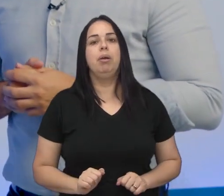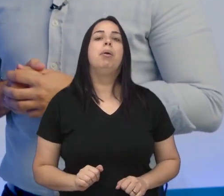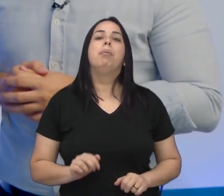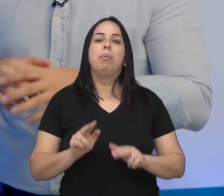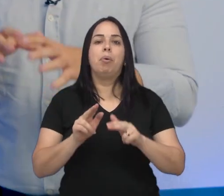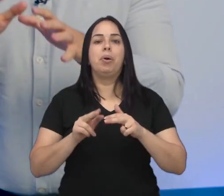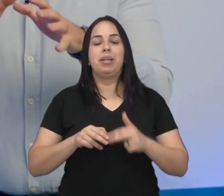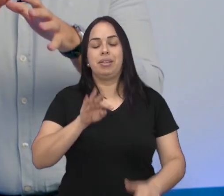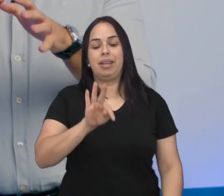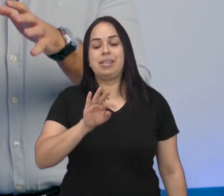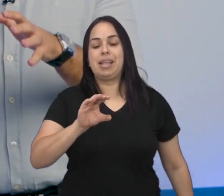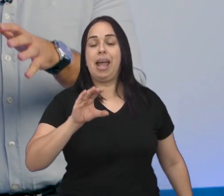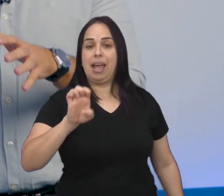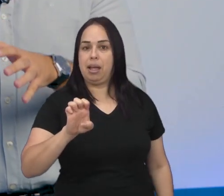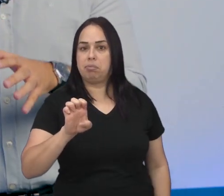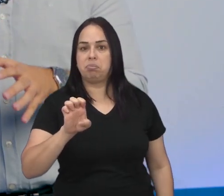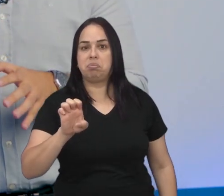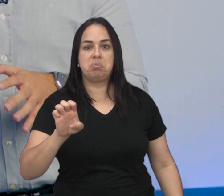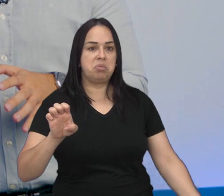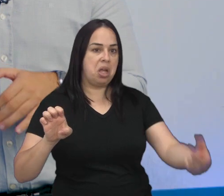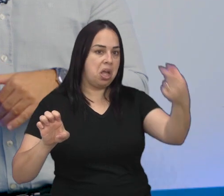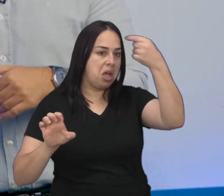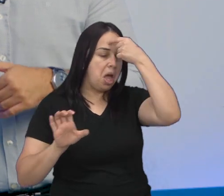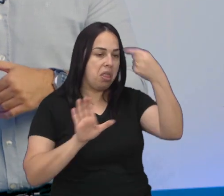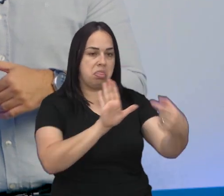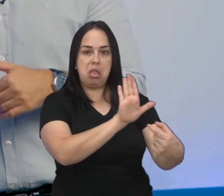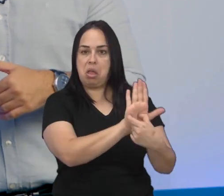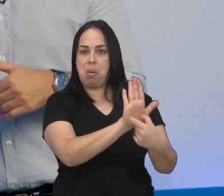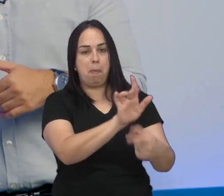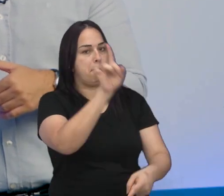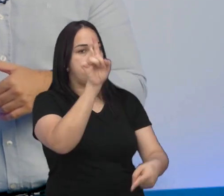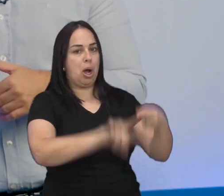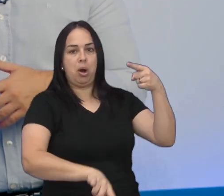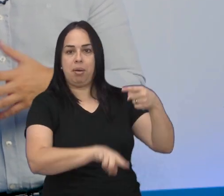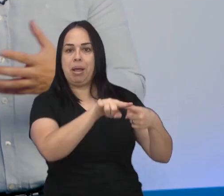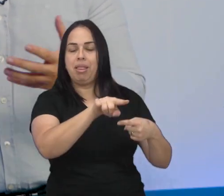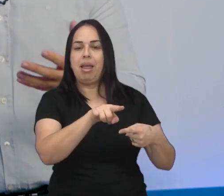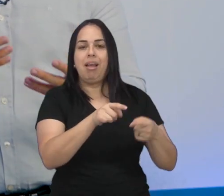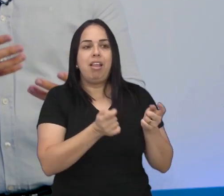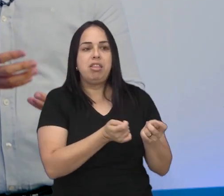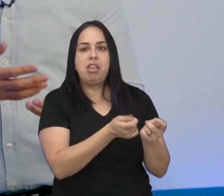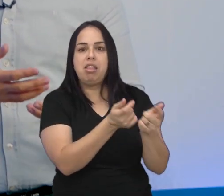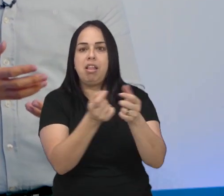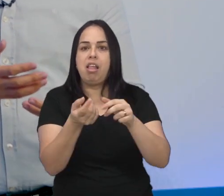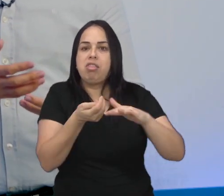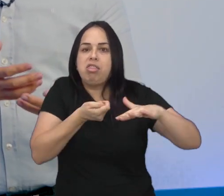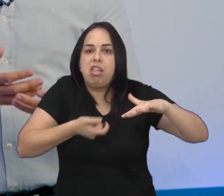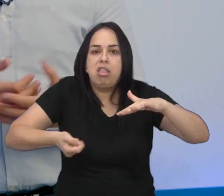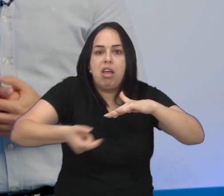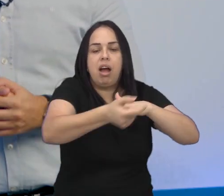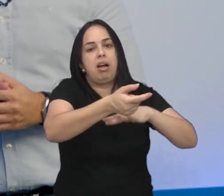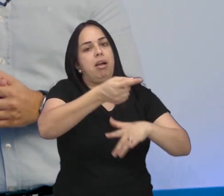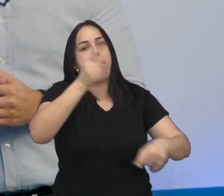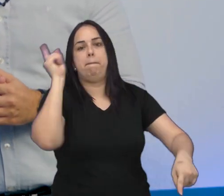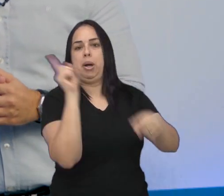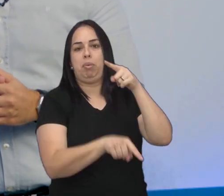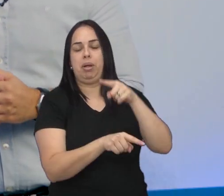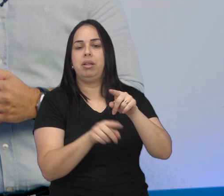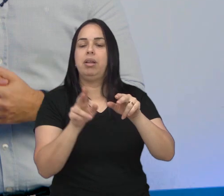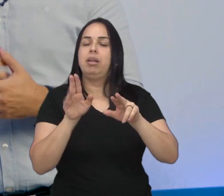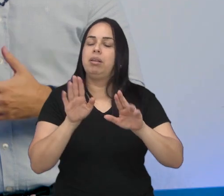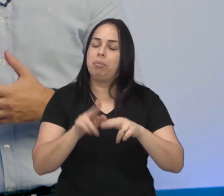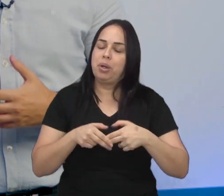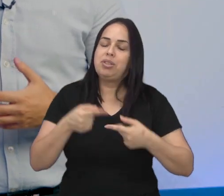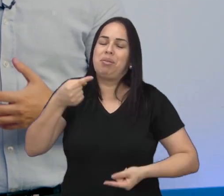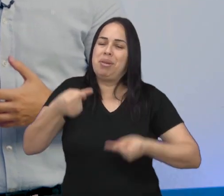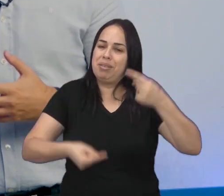nisso, o TSE proibiu o uso de inteligência artificial para criar e propagar conteúdos falsos nas eleições. A gente sabe que esse é um ponto que